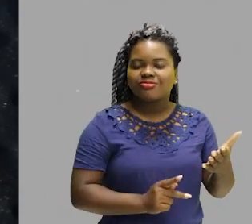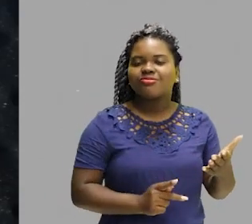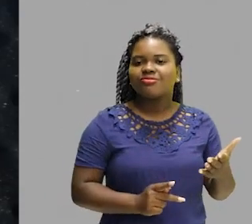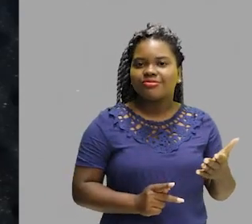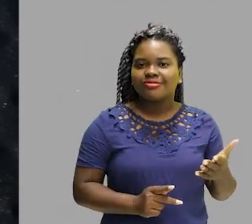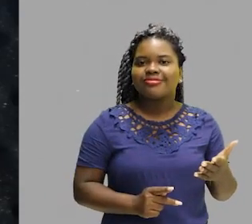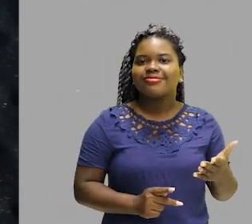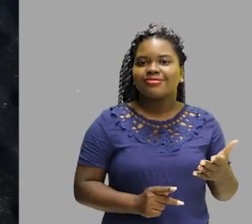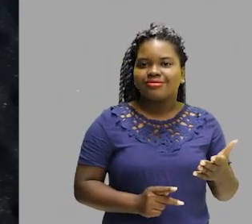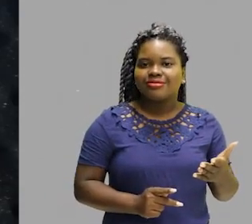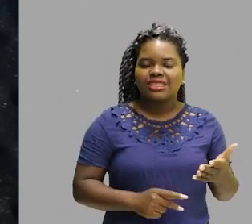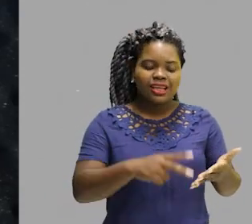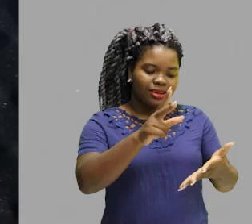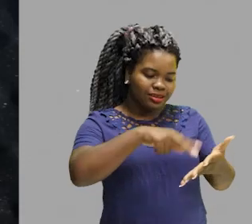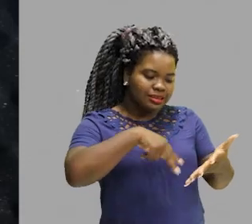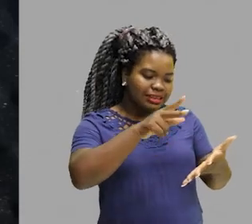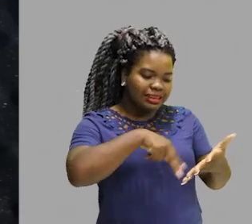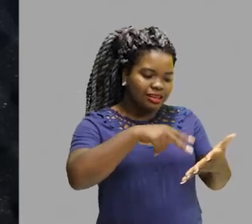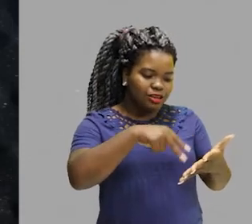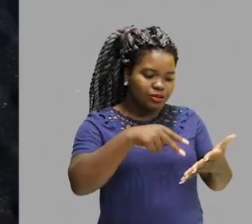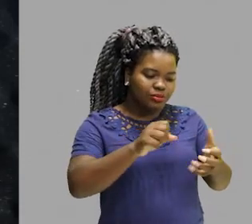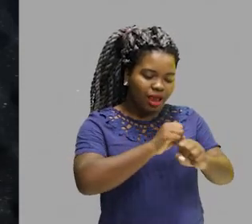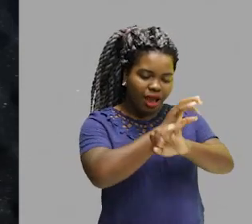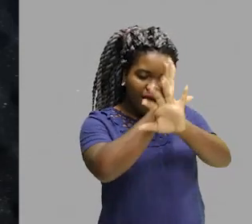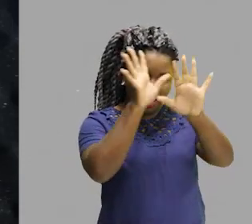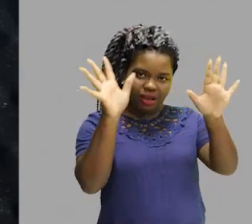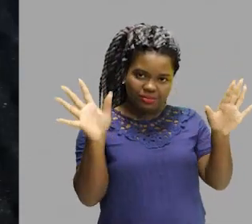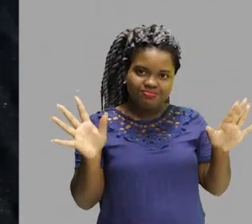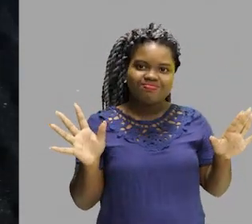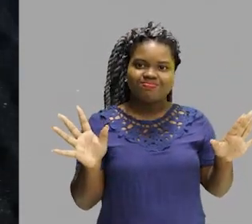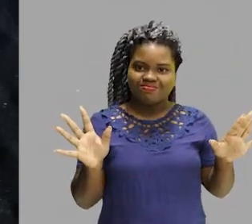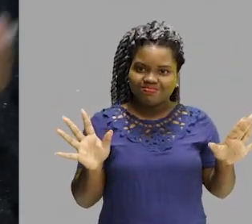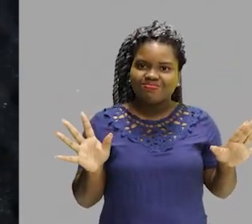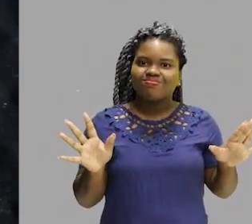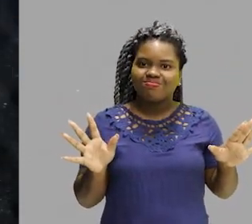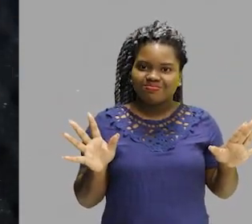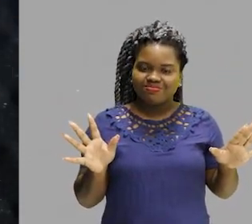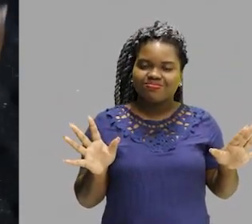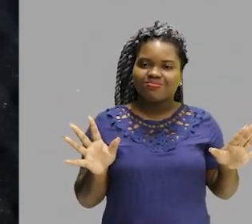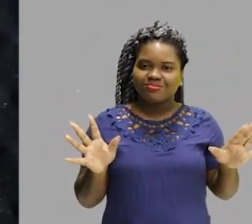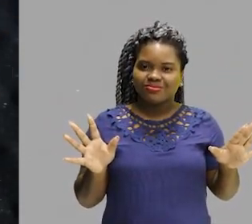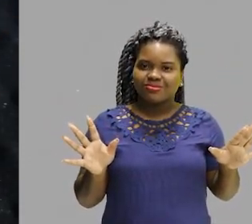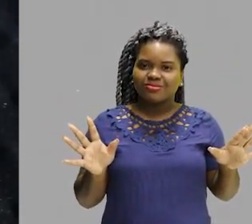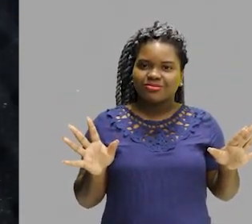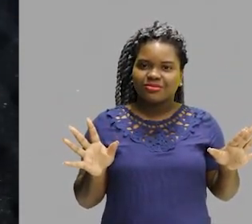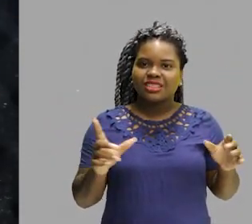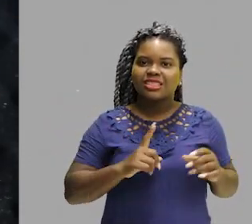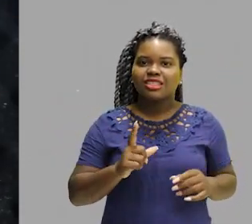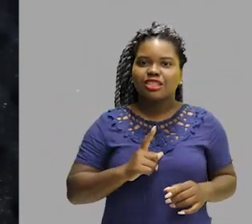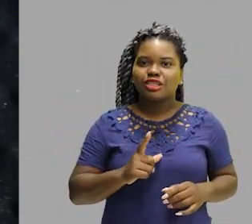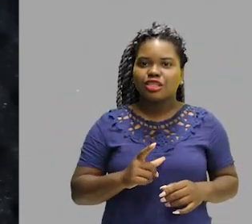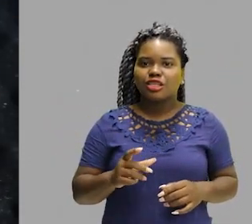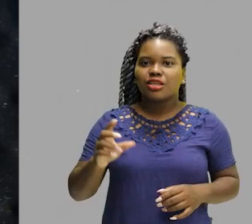fazer essa contextualização para esses 2 mundos que nós vimos. O mundo lá de transição entre a Idade Média